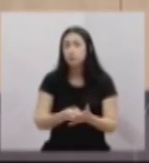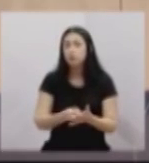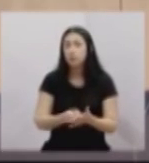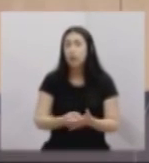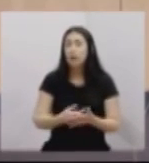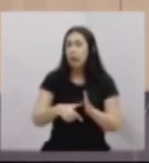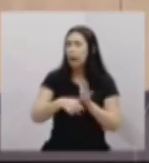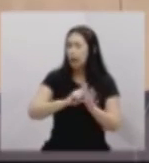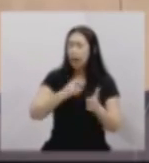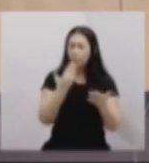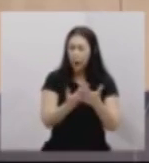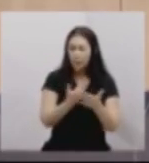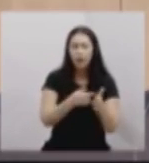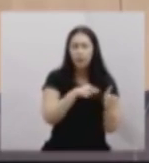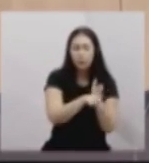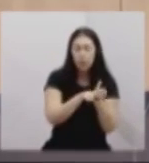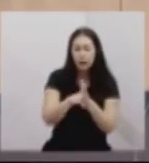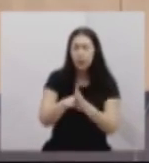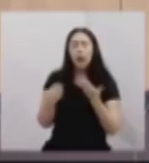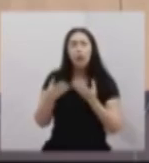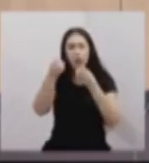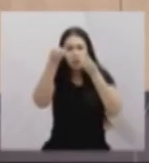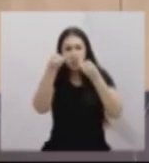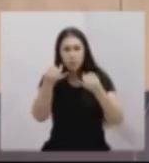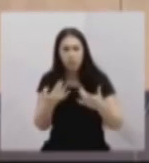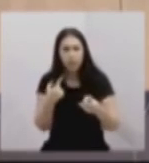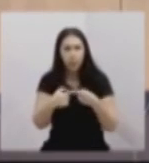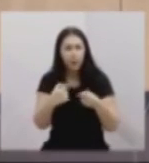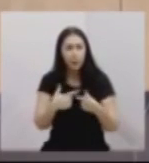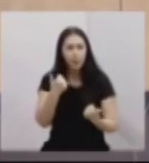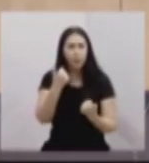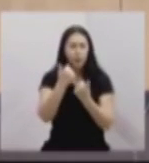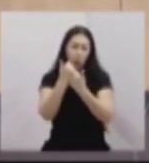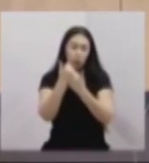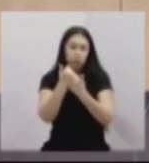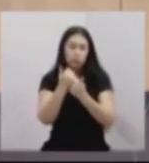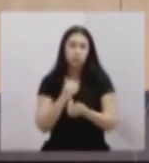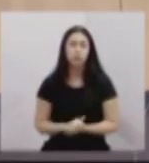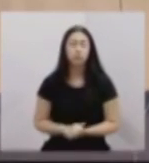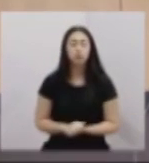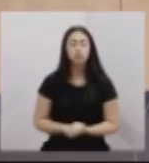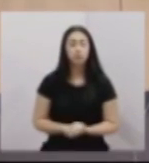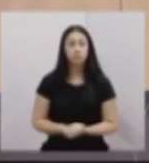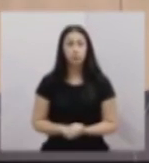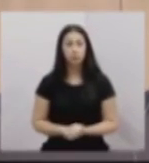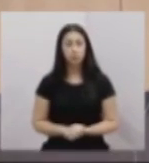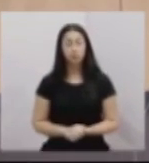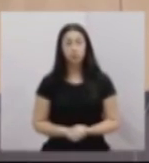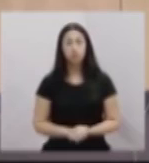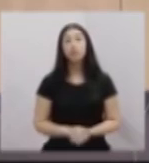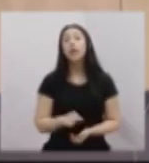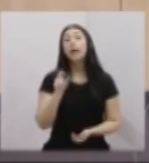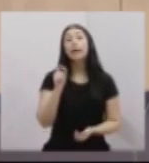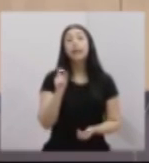estudo amplo que justificasse a eficiência de tal alteração? Quem